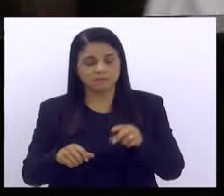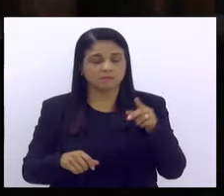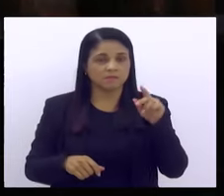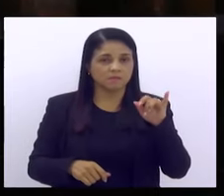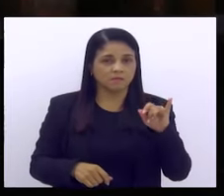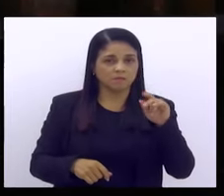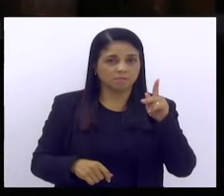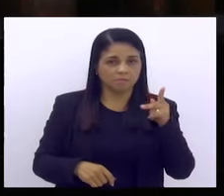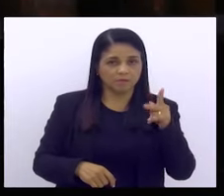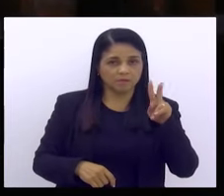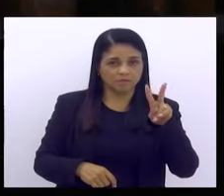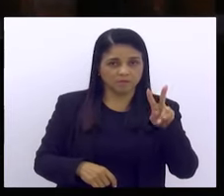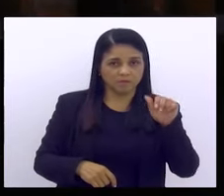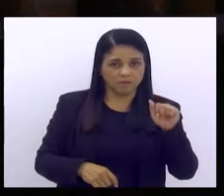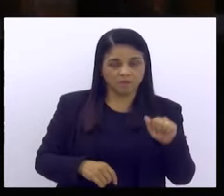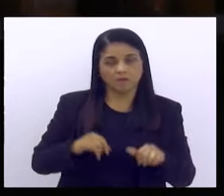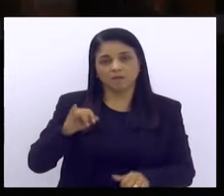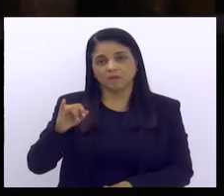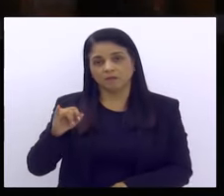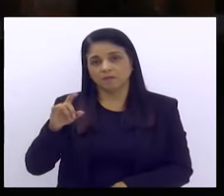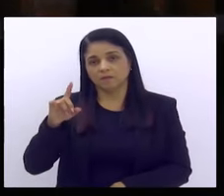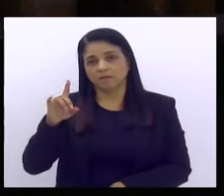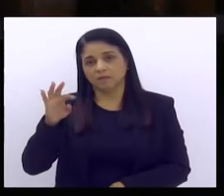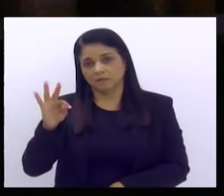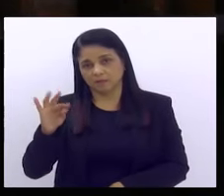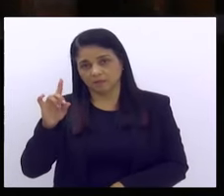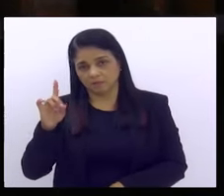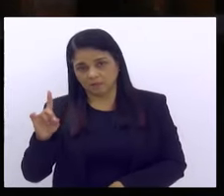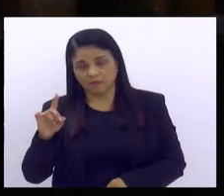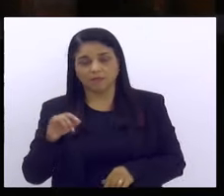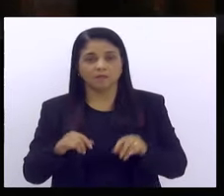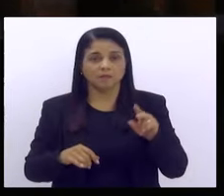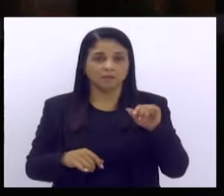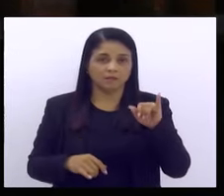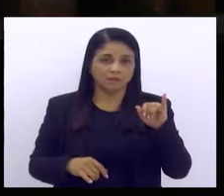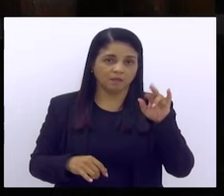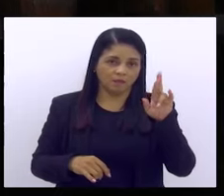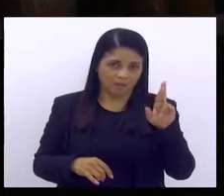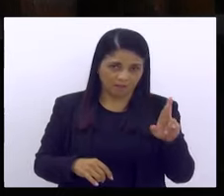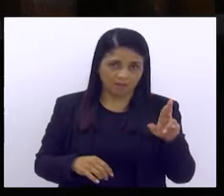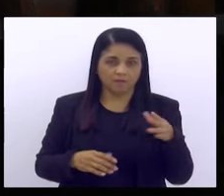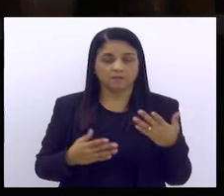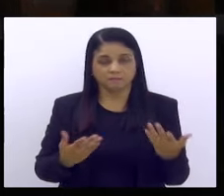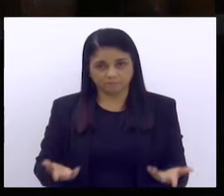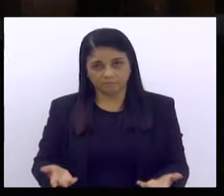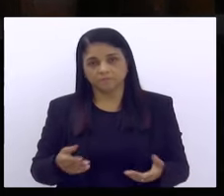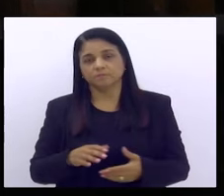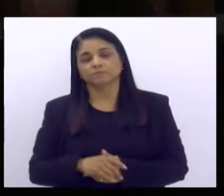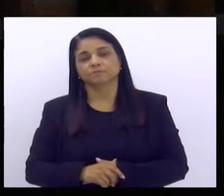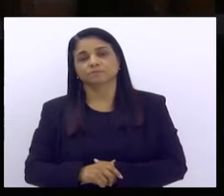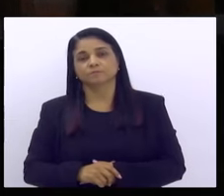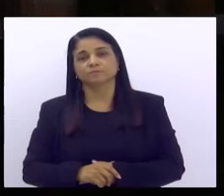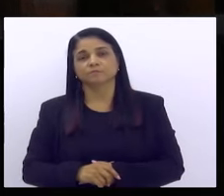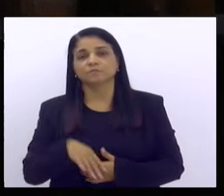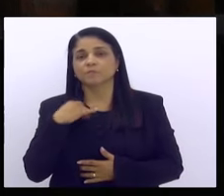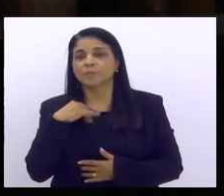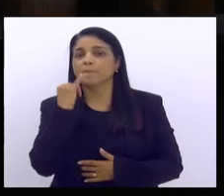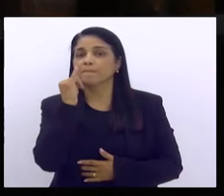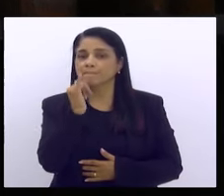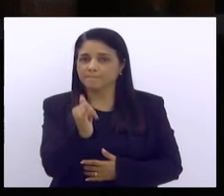ITD, imposto de renda. Ainda, senhora presidente, queria